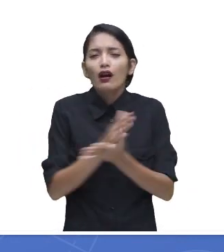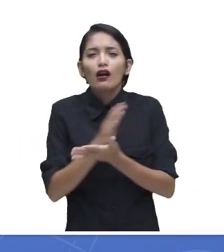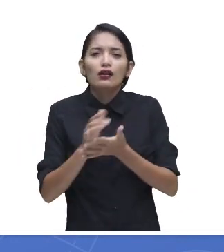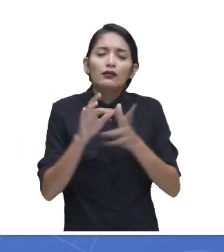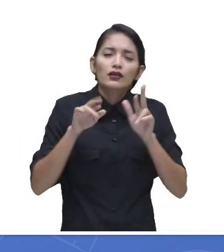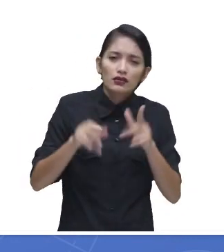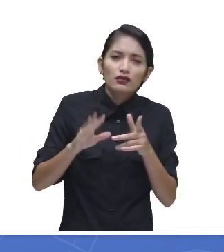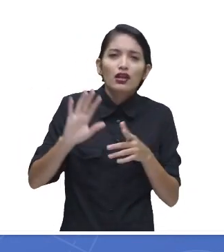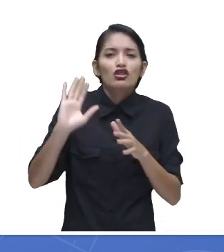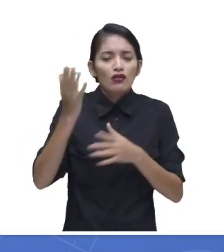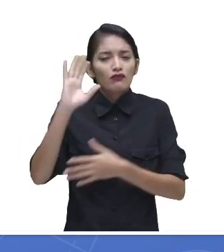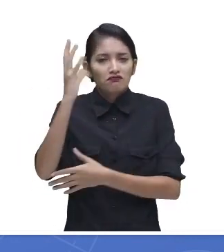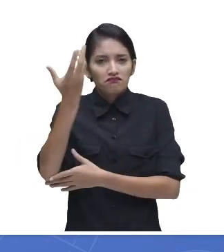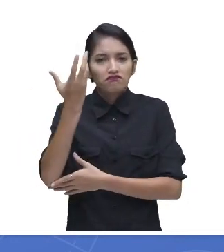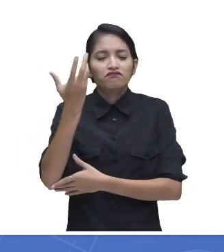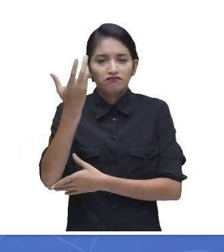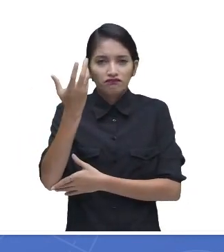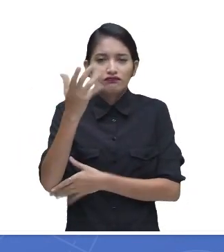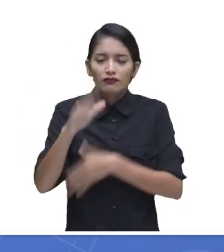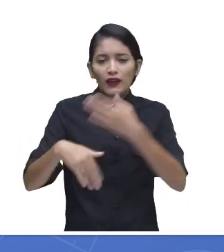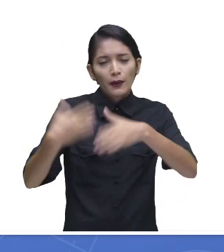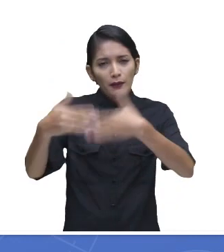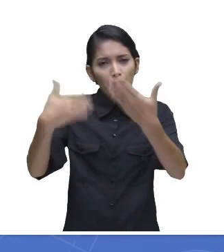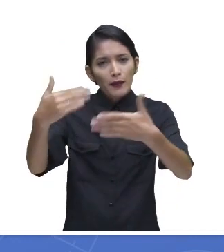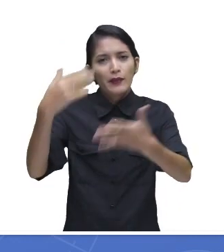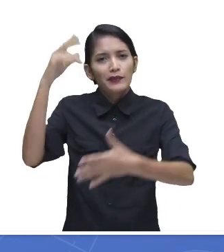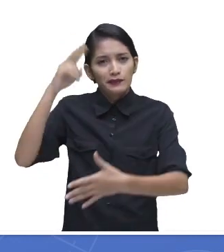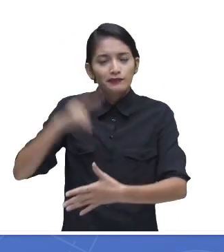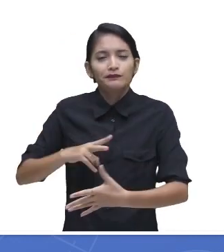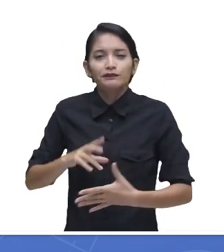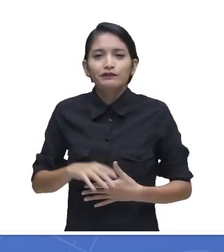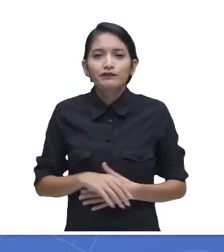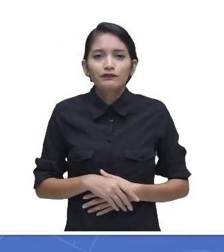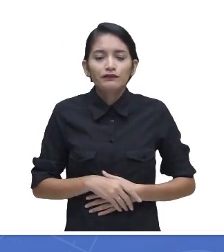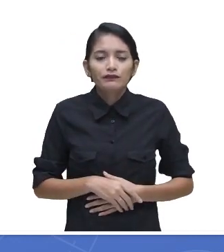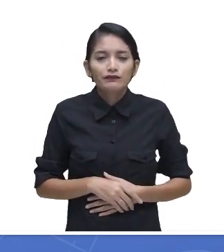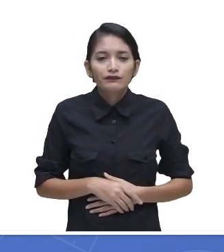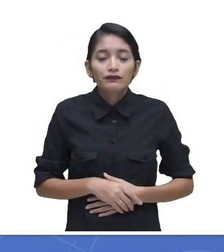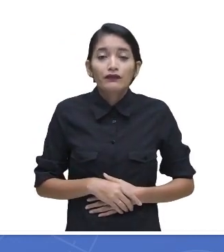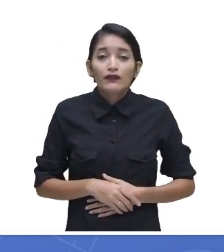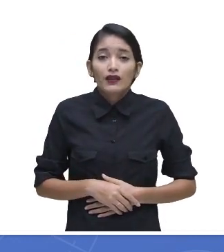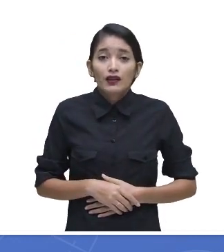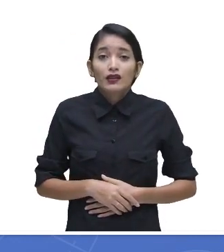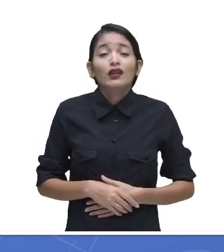vão acontecendo durante o processo histórico, né? Da passagem